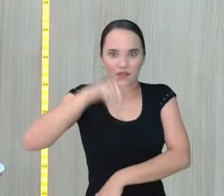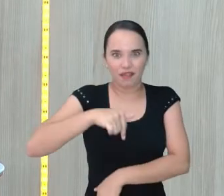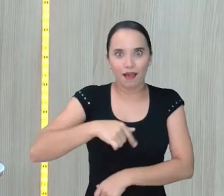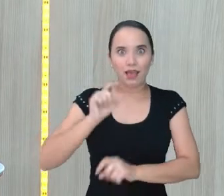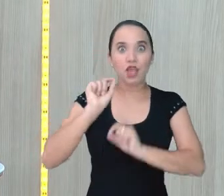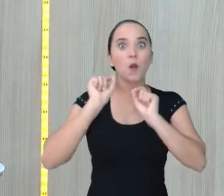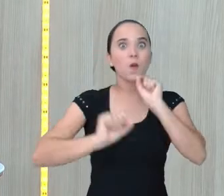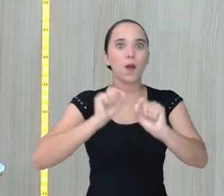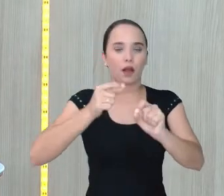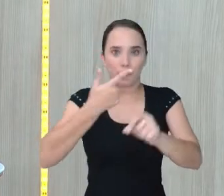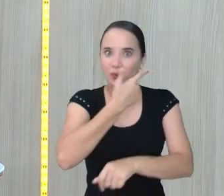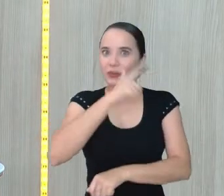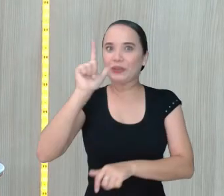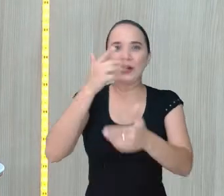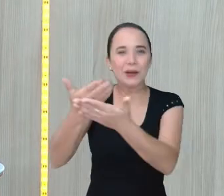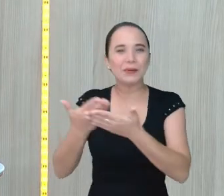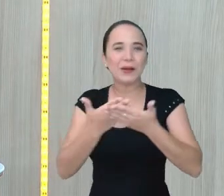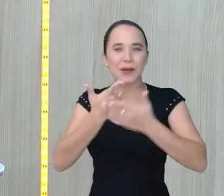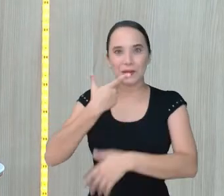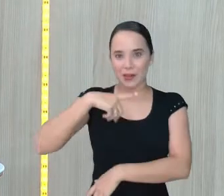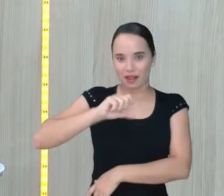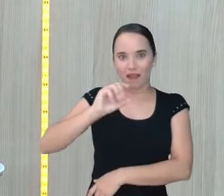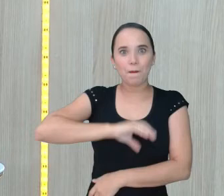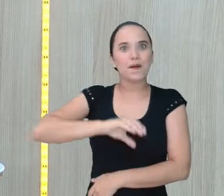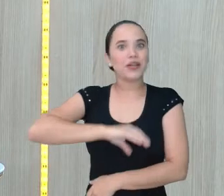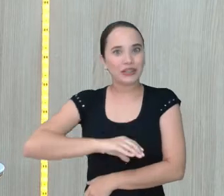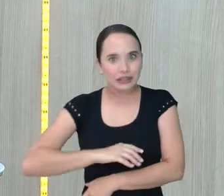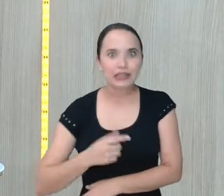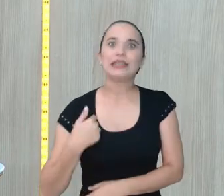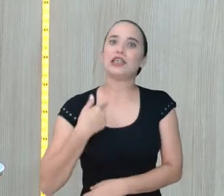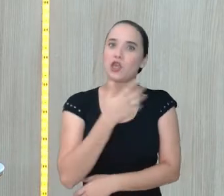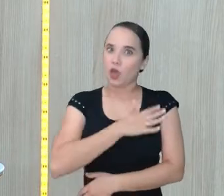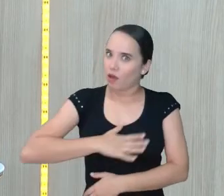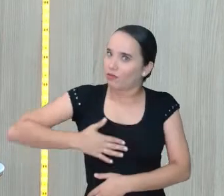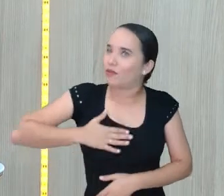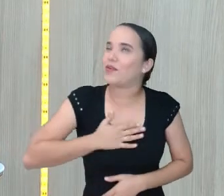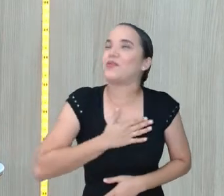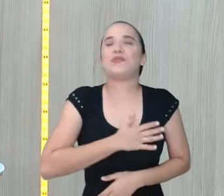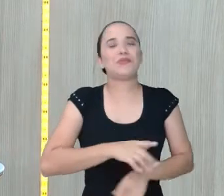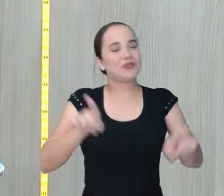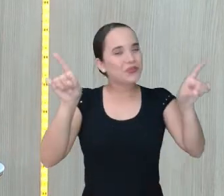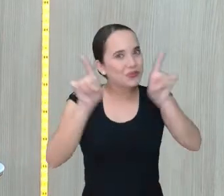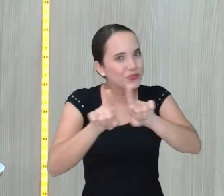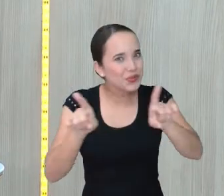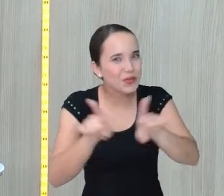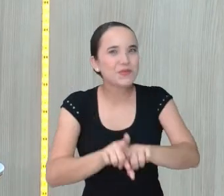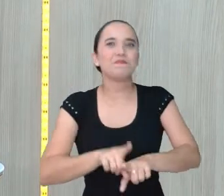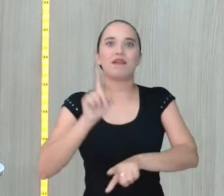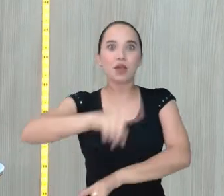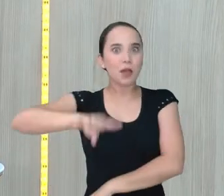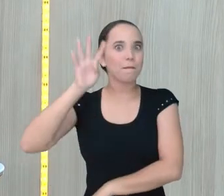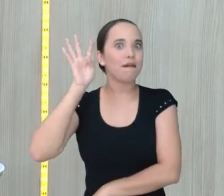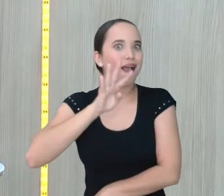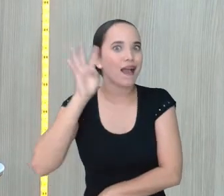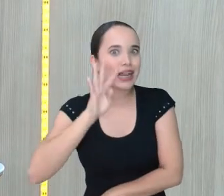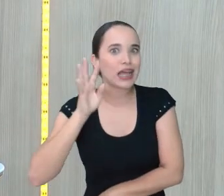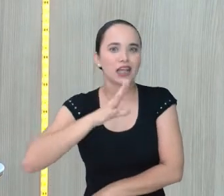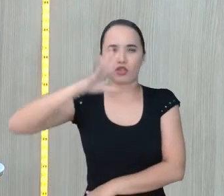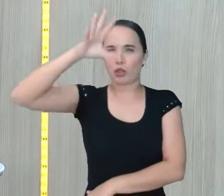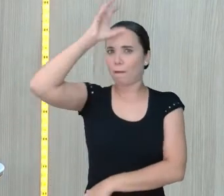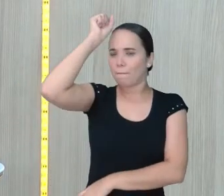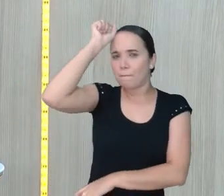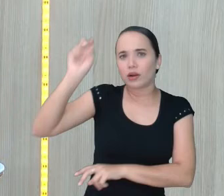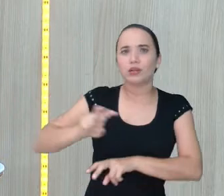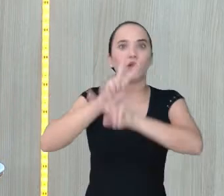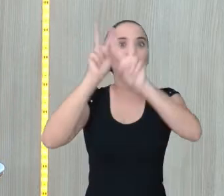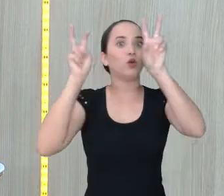para mais uma aula aí de língua portuguesa, que eu também gosto, viu, de língua portuguesa. É bem legal a gente aprender, né,